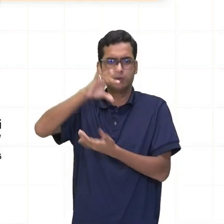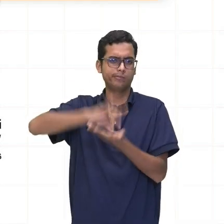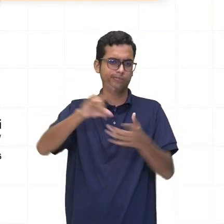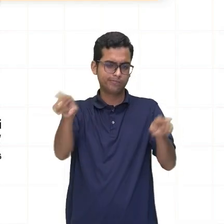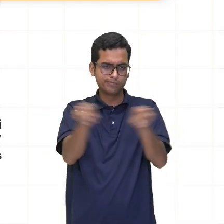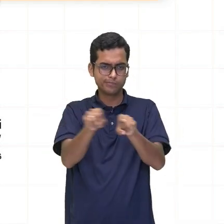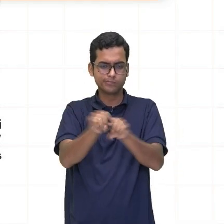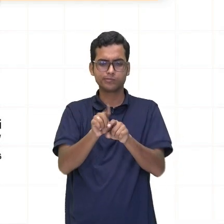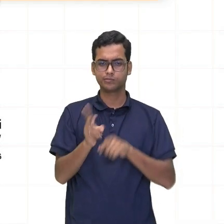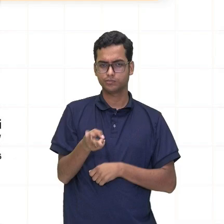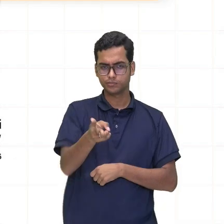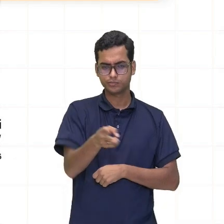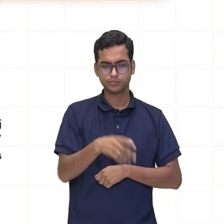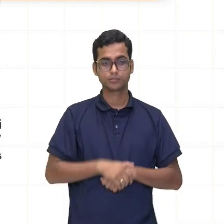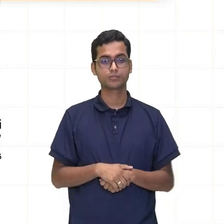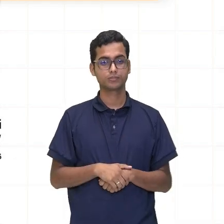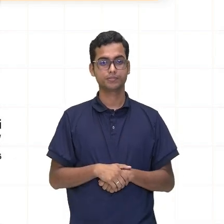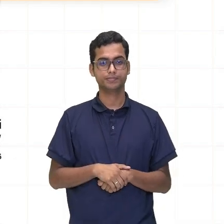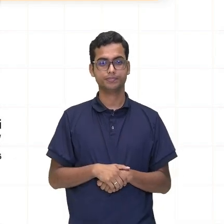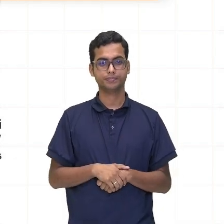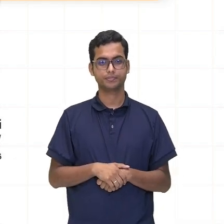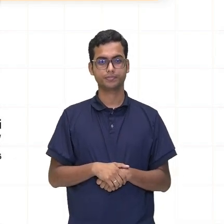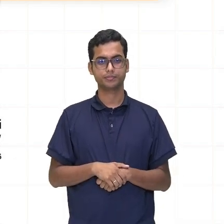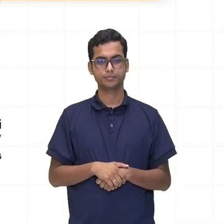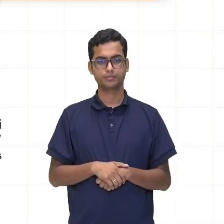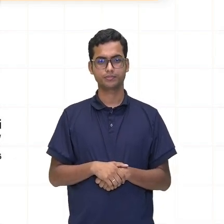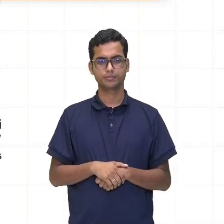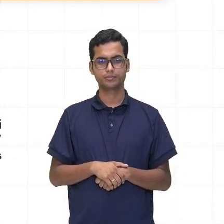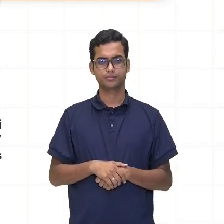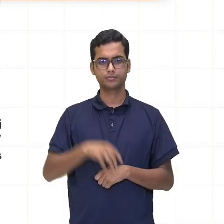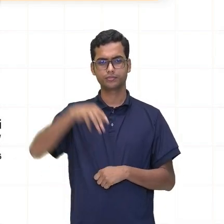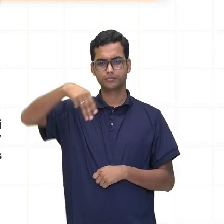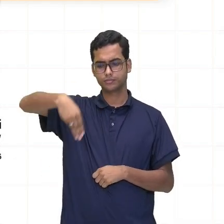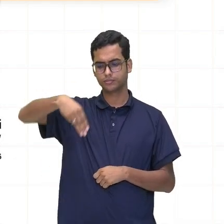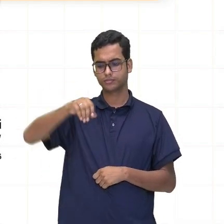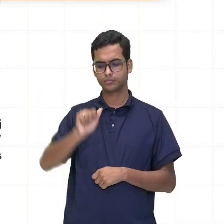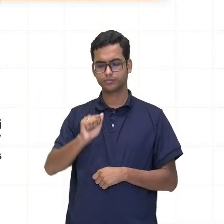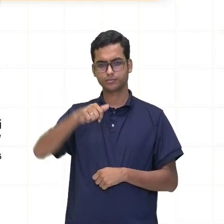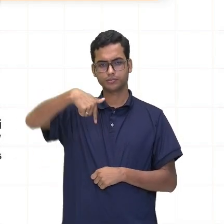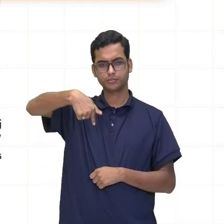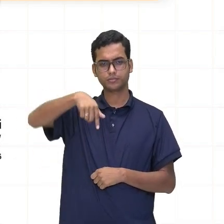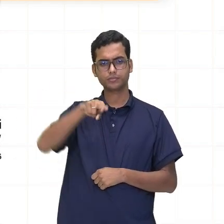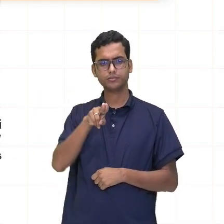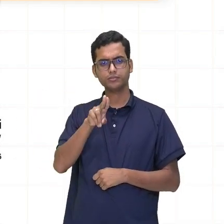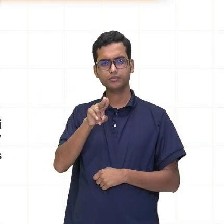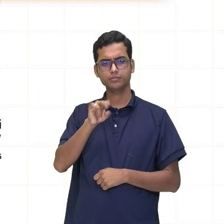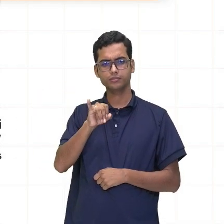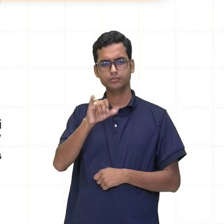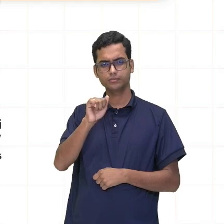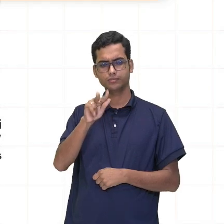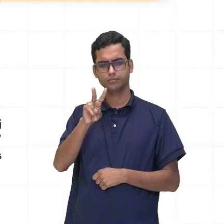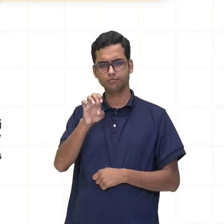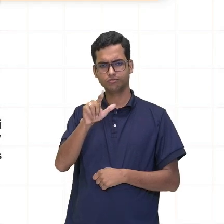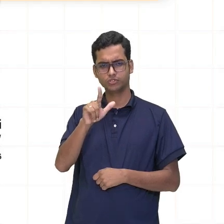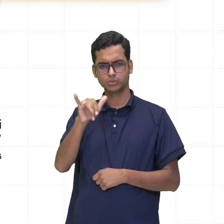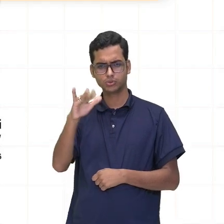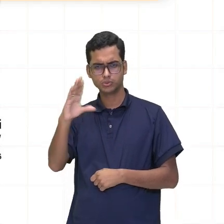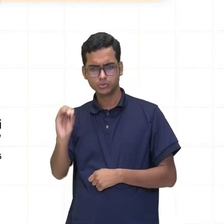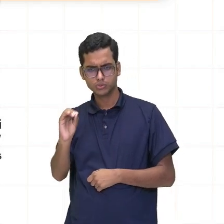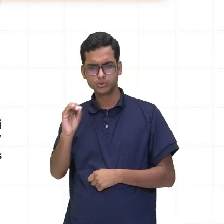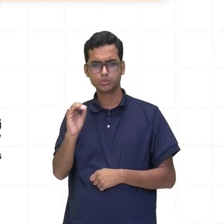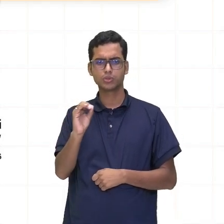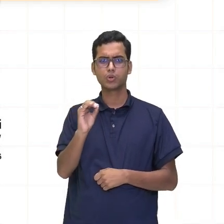essa situação. Ele é dono da expressão maquiavélico. O que é maquiavélico? É aquela pessoa que faz tudo de